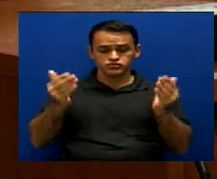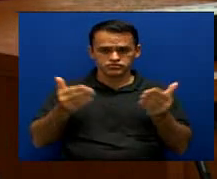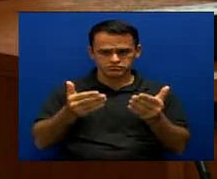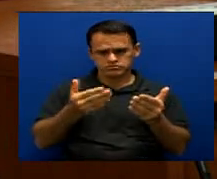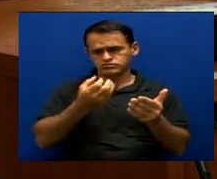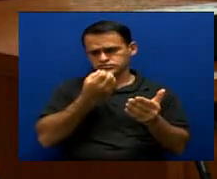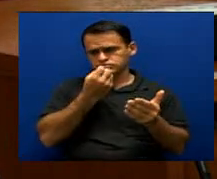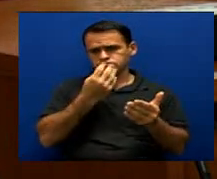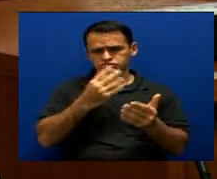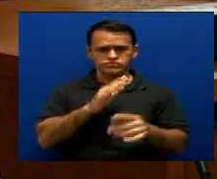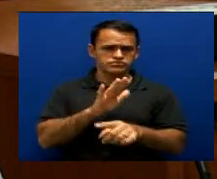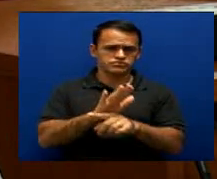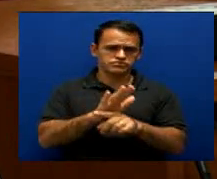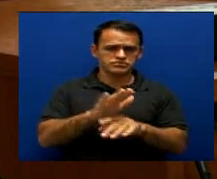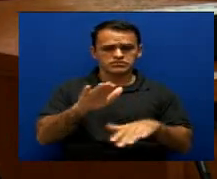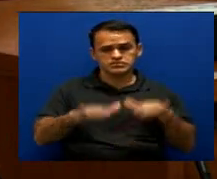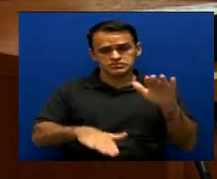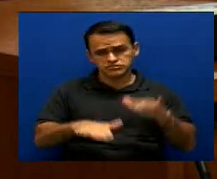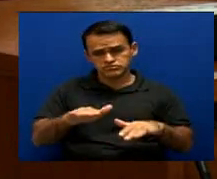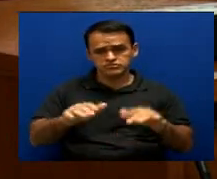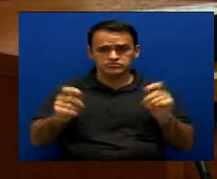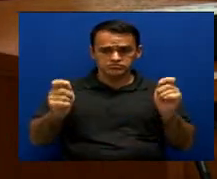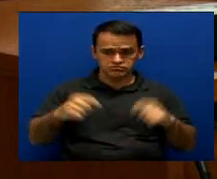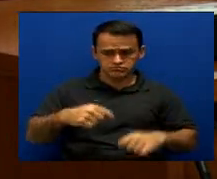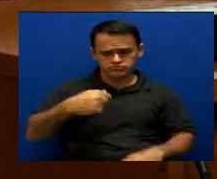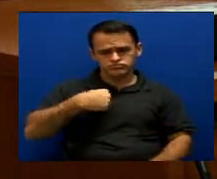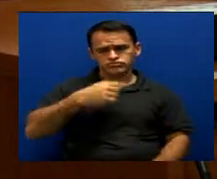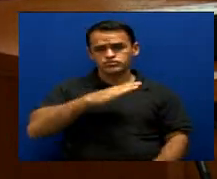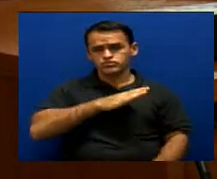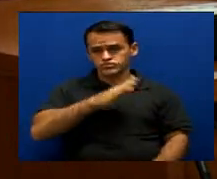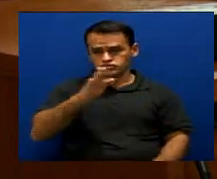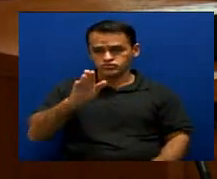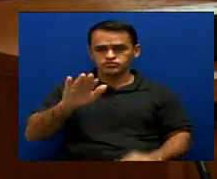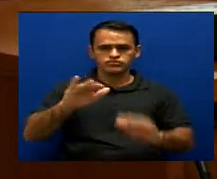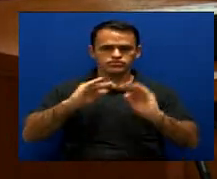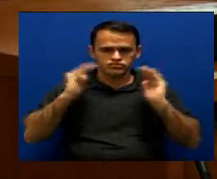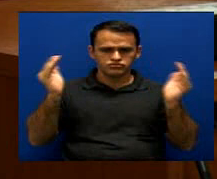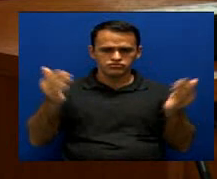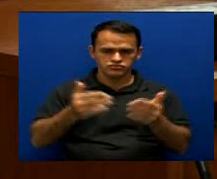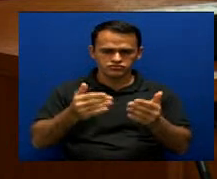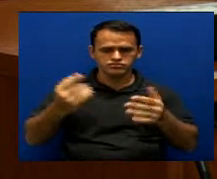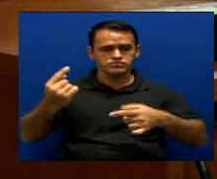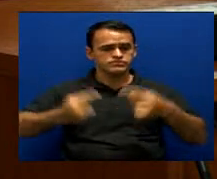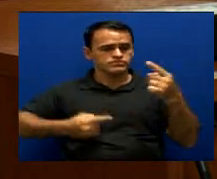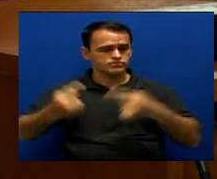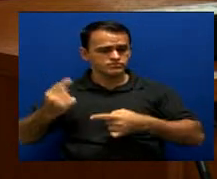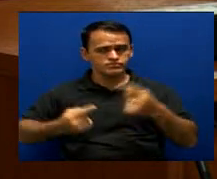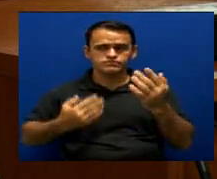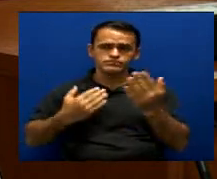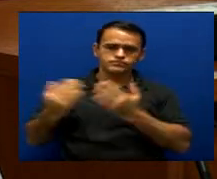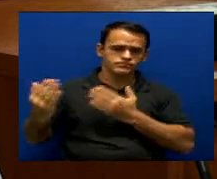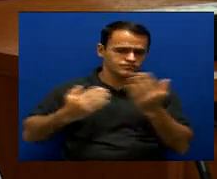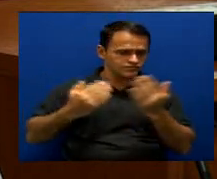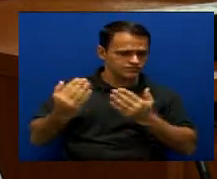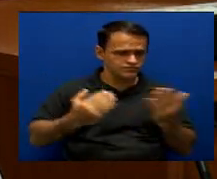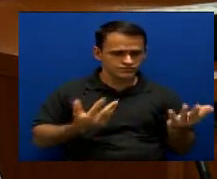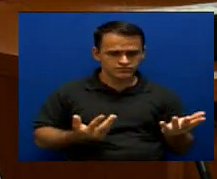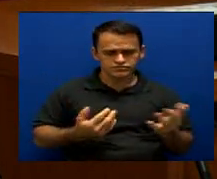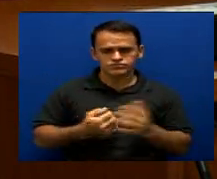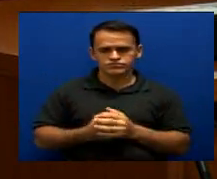possível estou na nos dá tudo fórum porque aí sim nós temos uma luta e um evidente